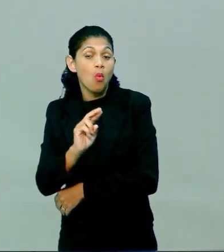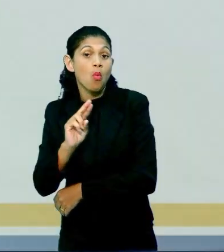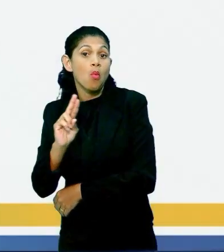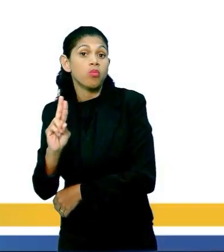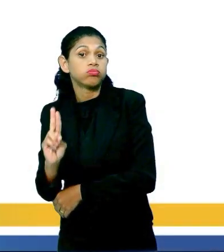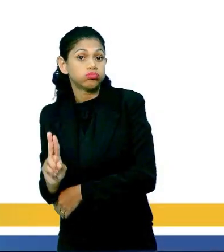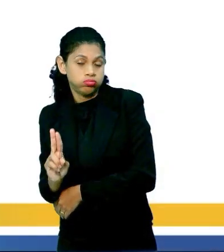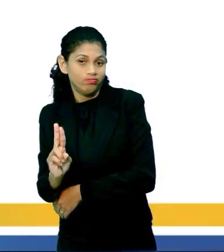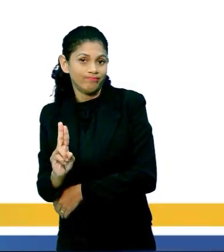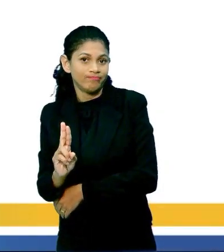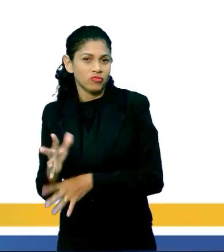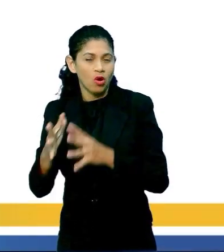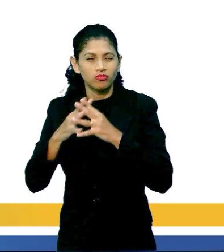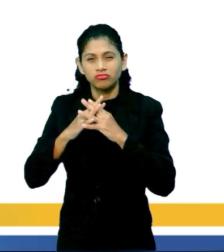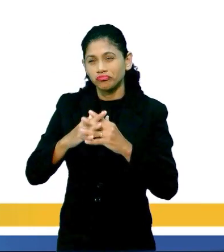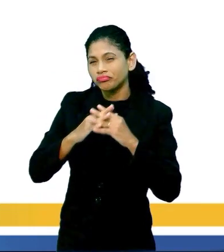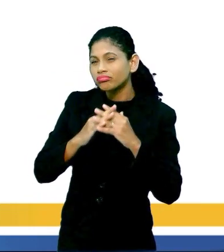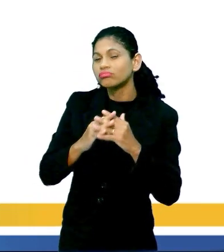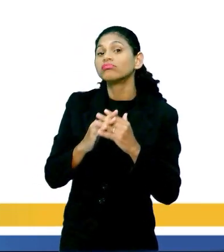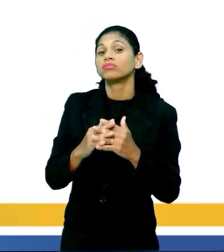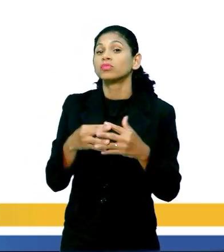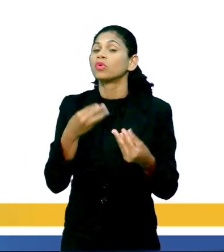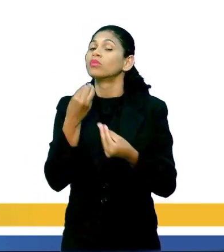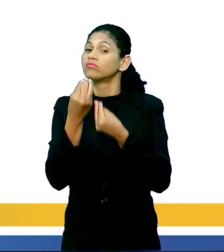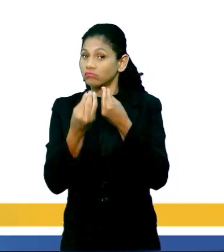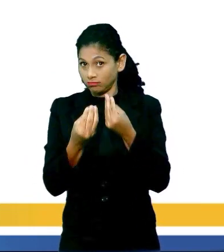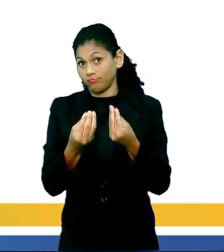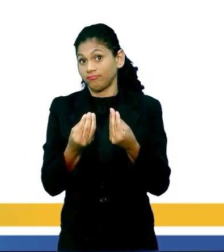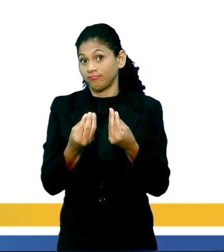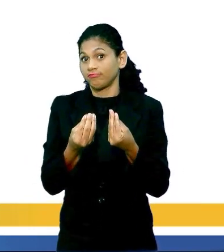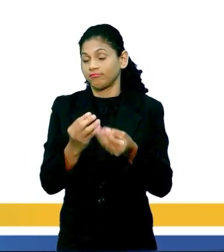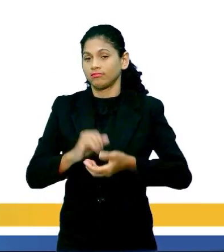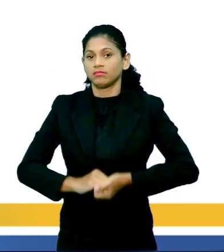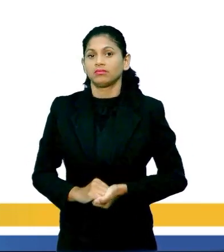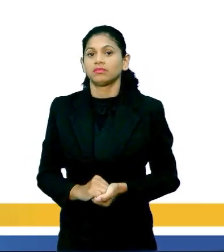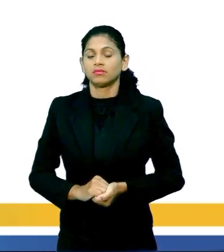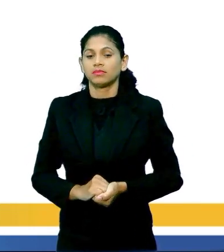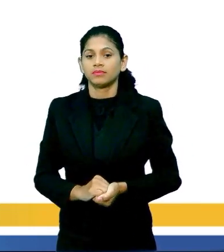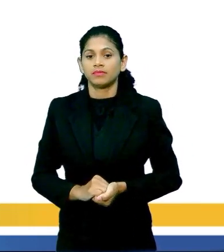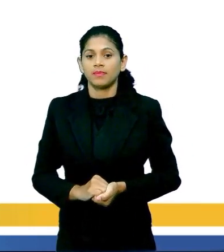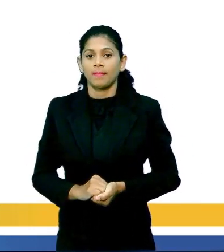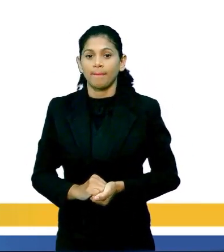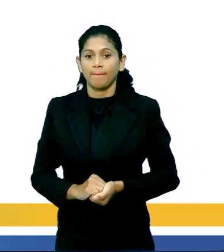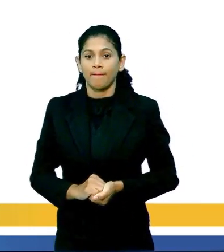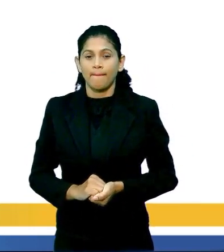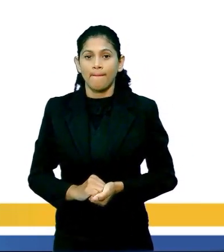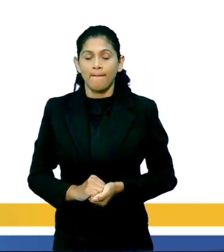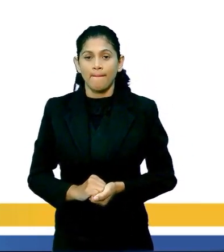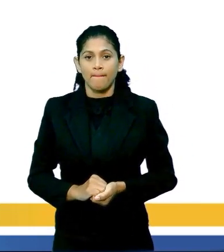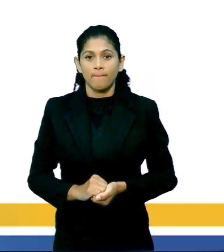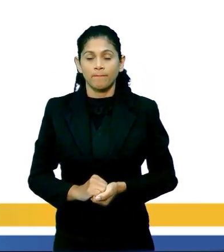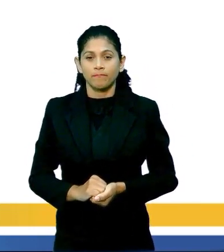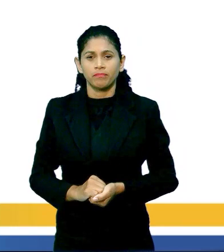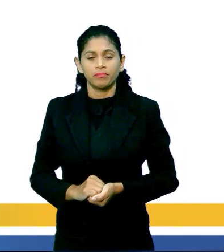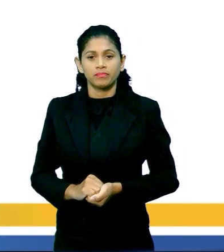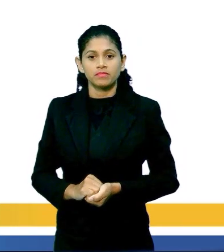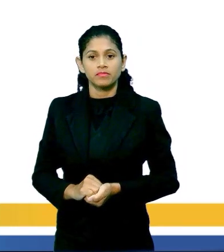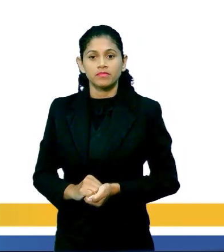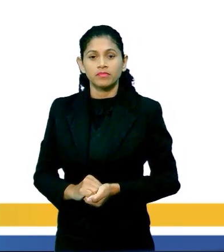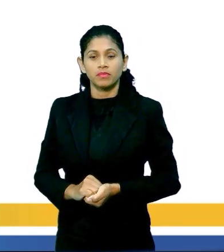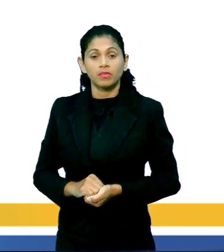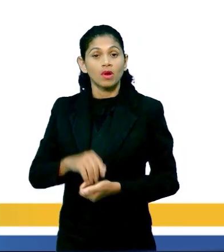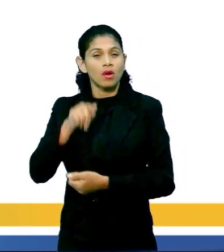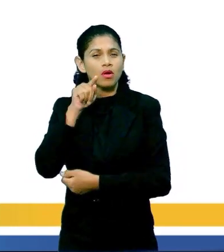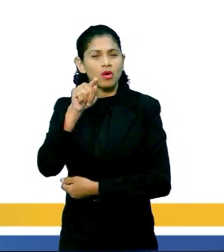de alguma forma, ok? Reflitam aí em casa. Do you usually confuse them? Você